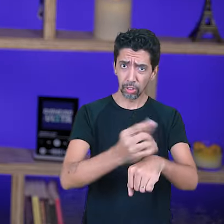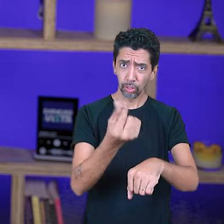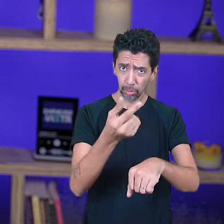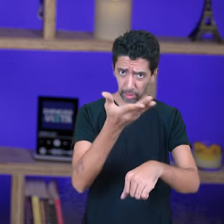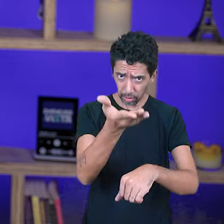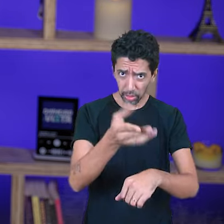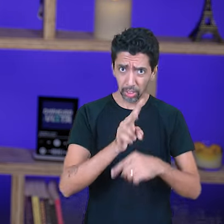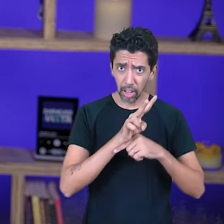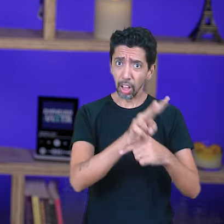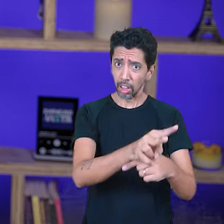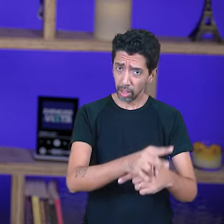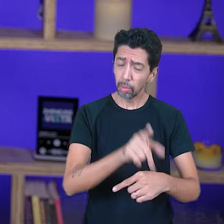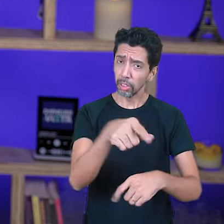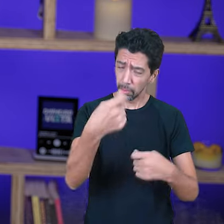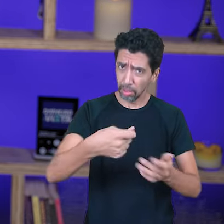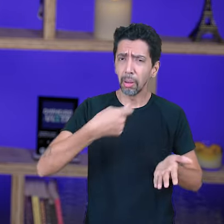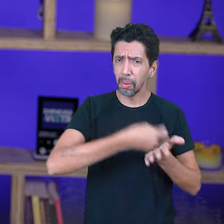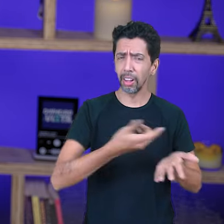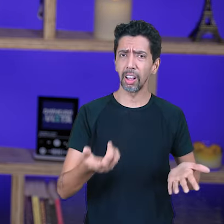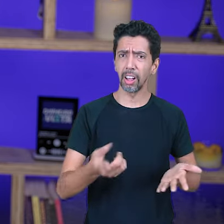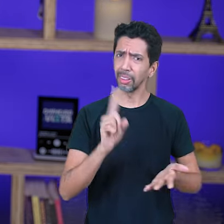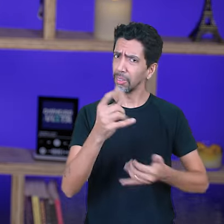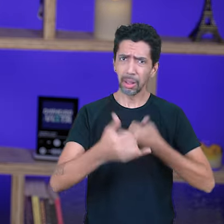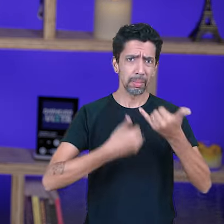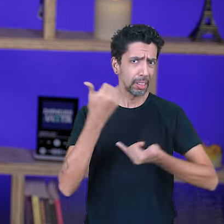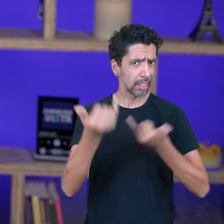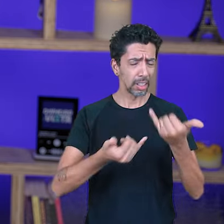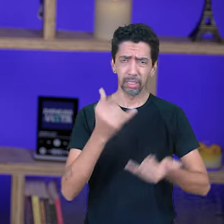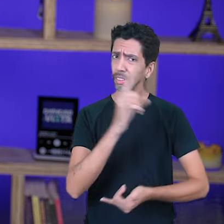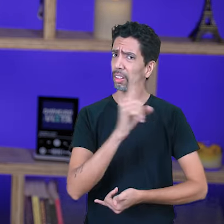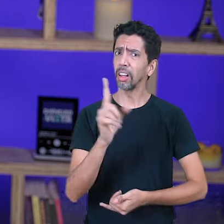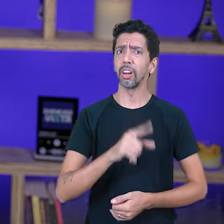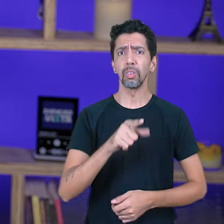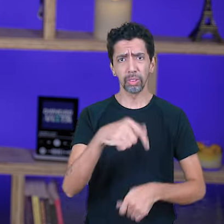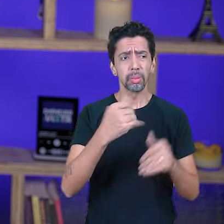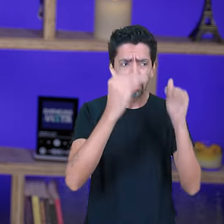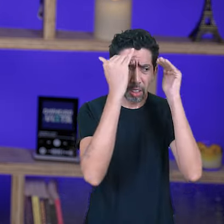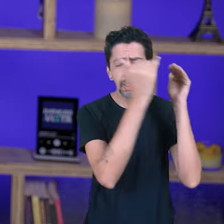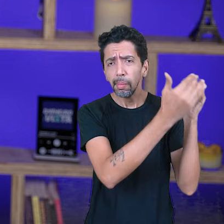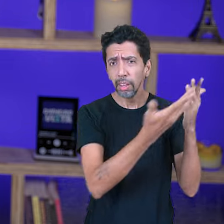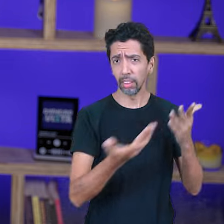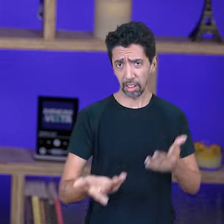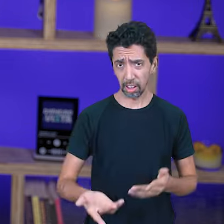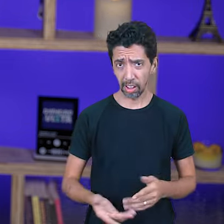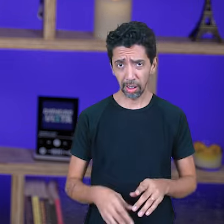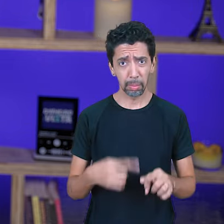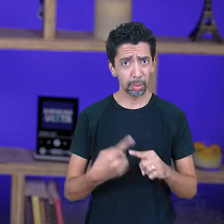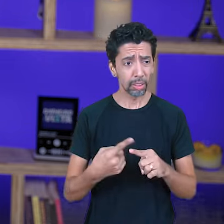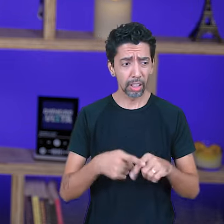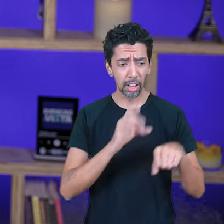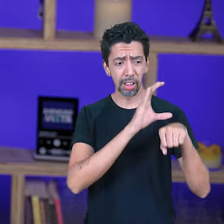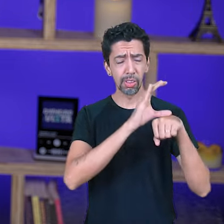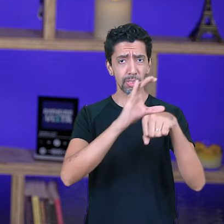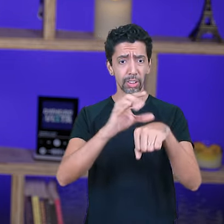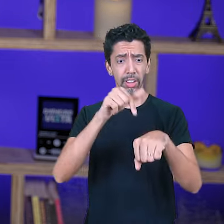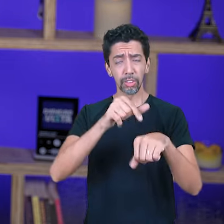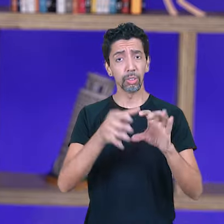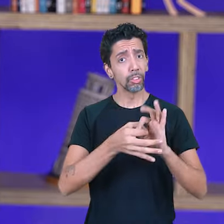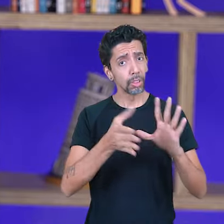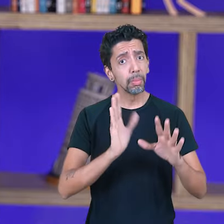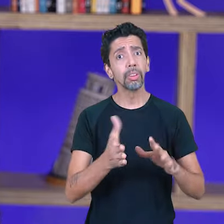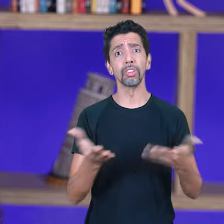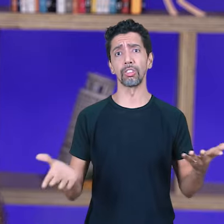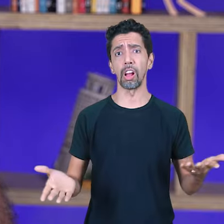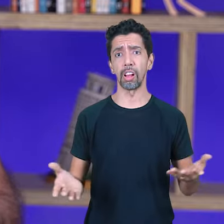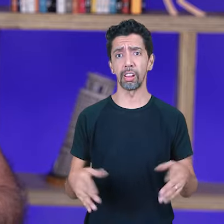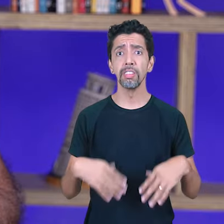comportamento financeiro não dá para brincar com isso é hora da gente respeitar porque esse esse crédito ele foi disponibilizado